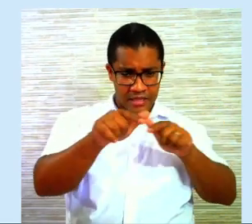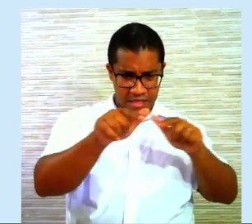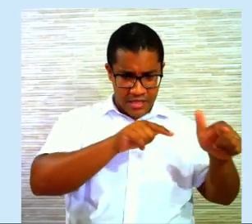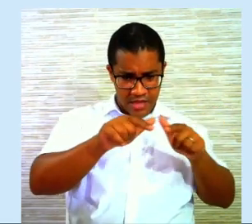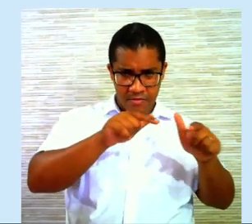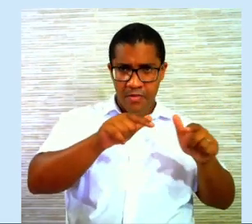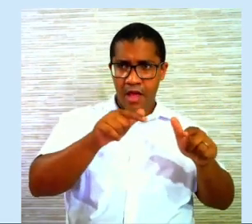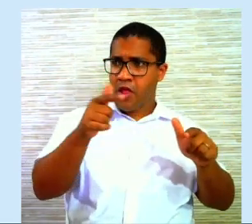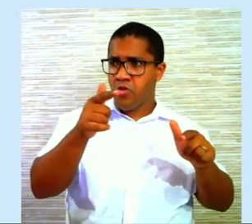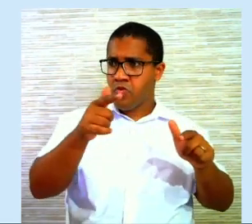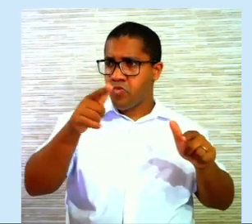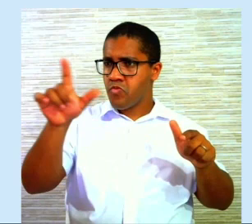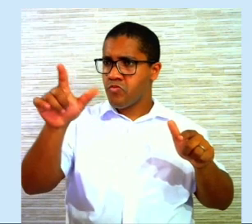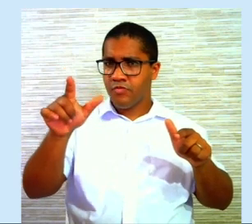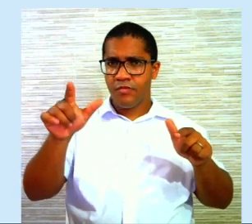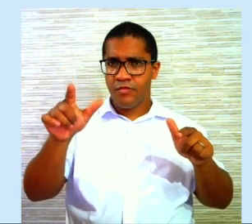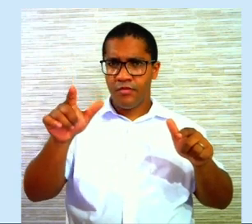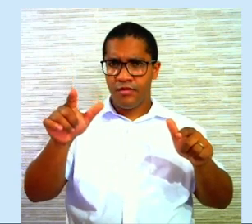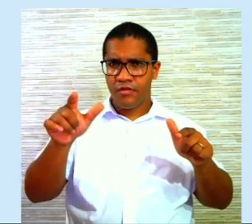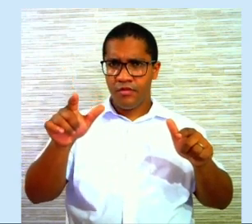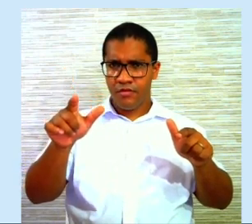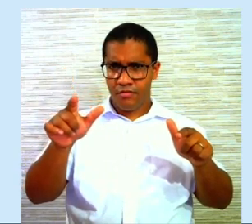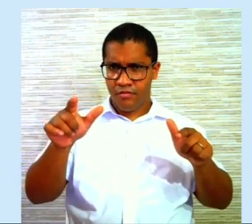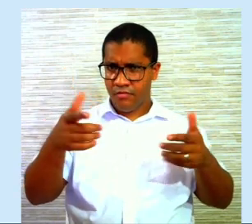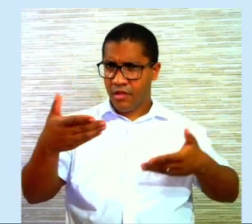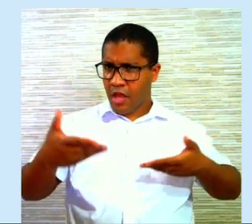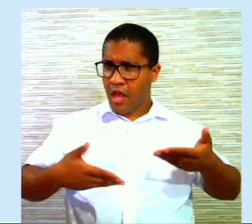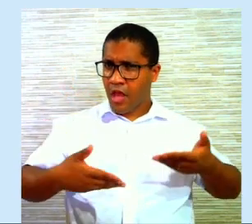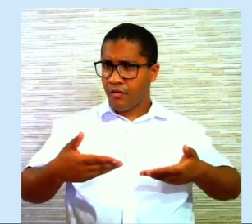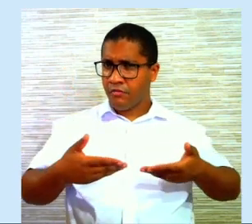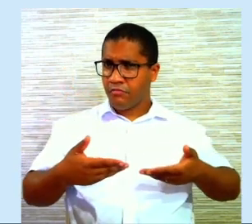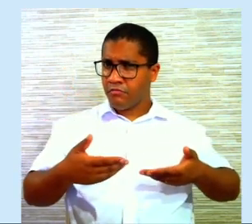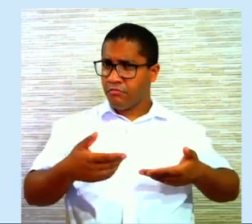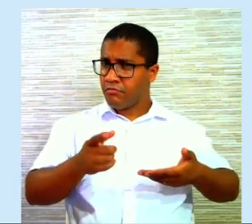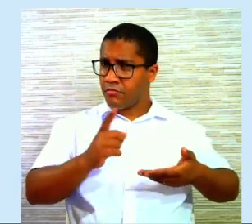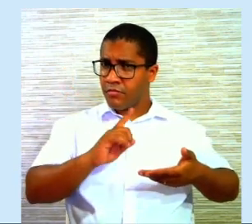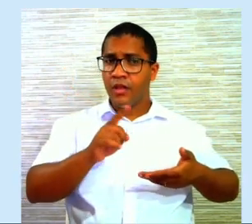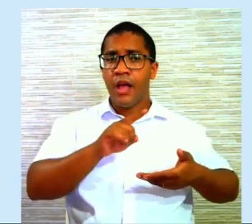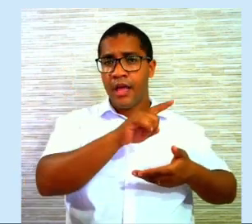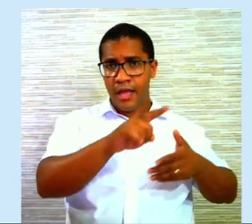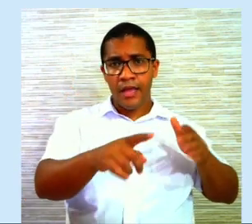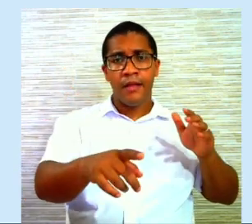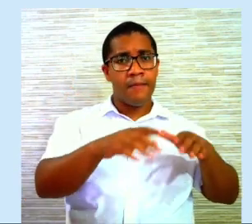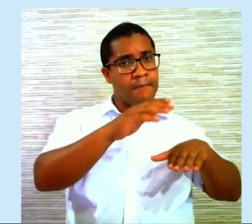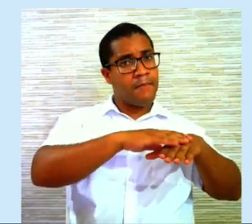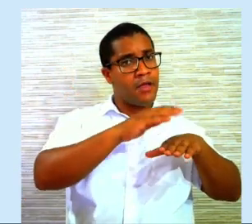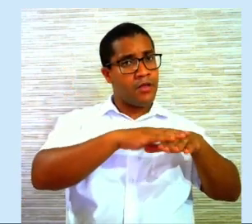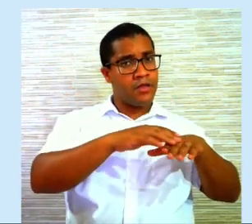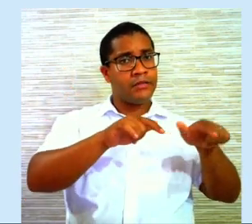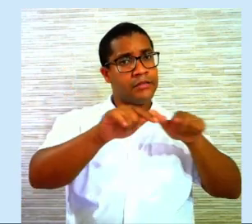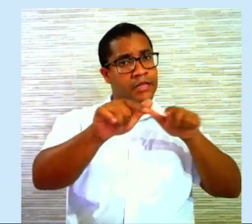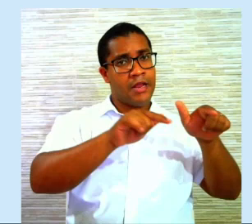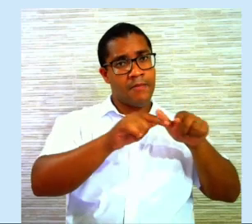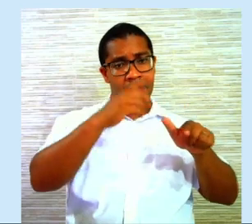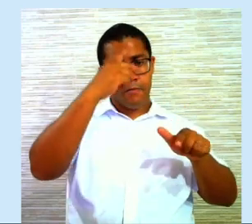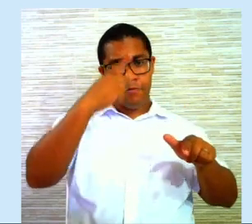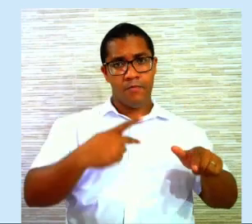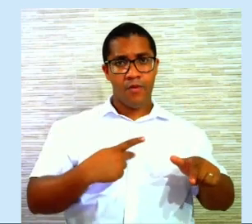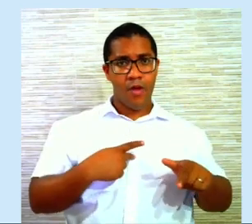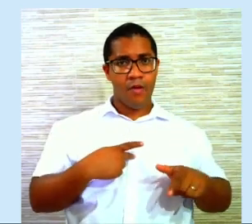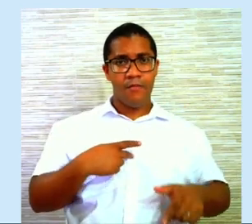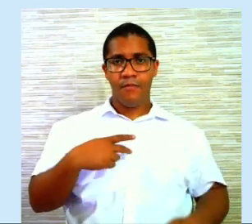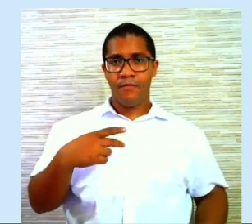trabalhar para outrem. O grego tinha que desenvolver algumas habilidades e ofícios para que ele viesse